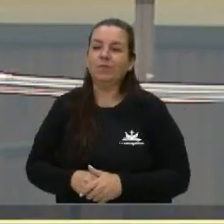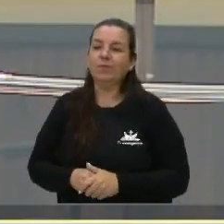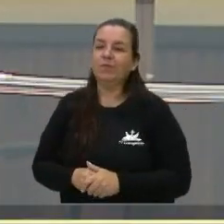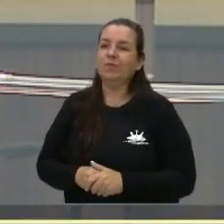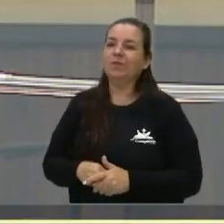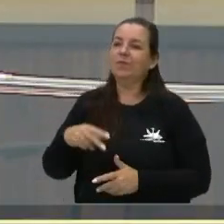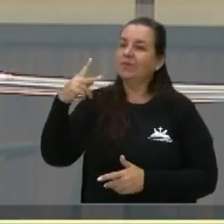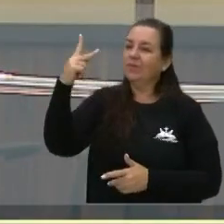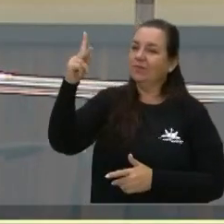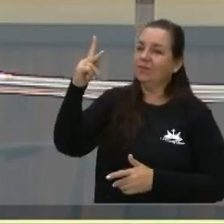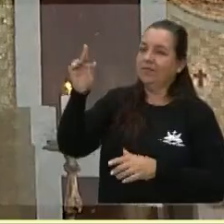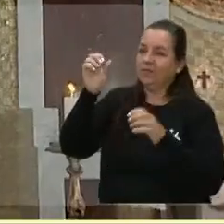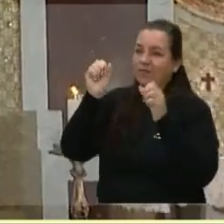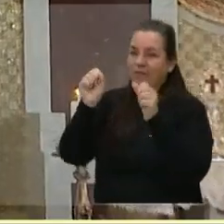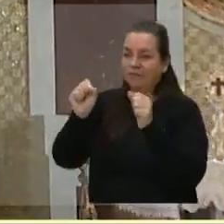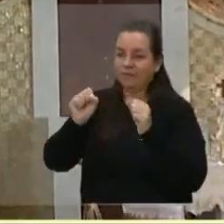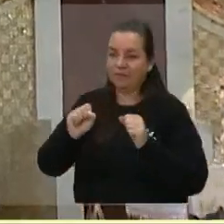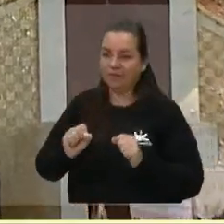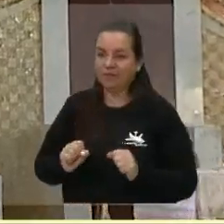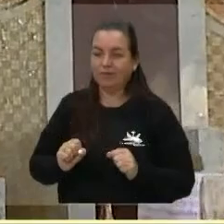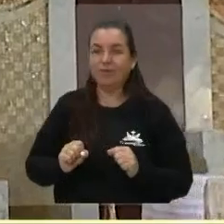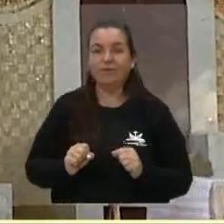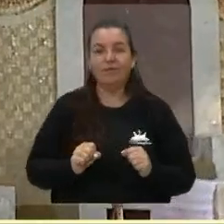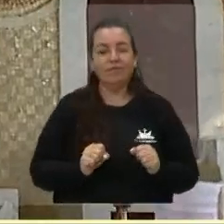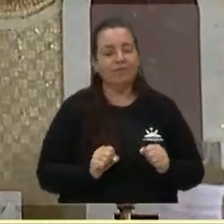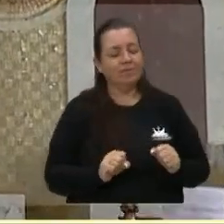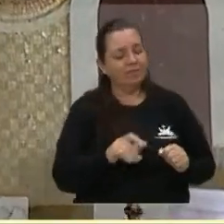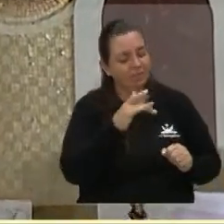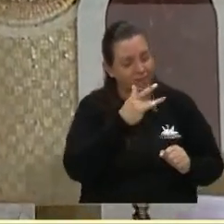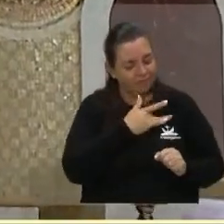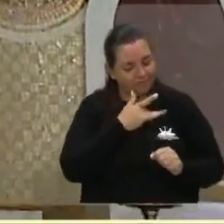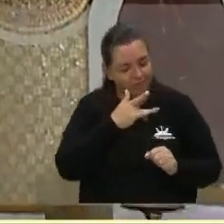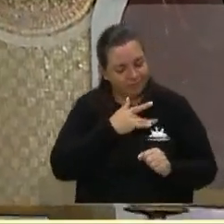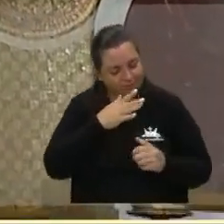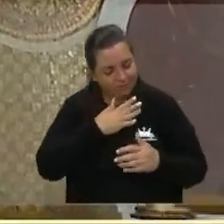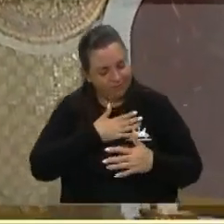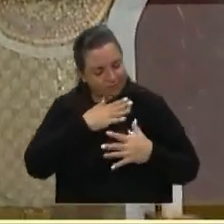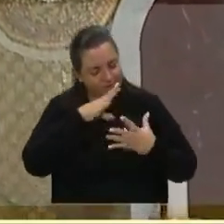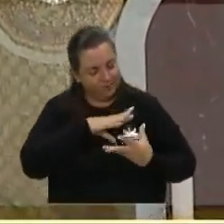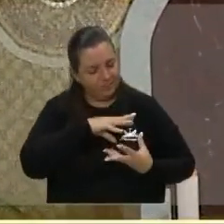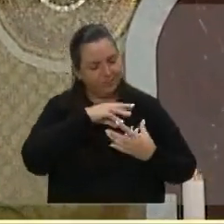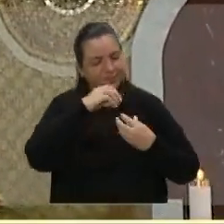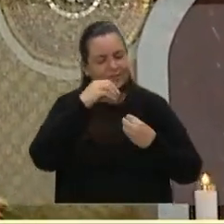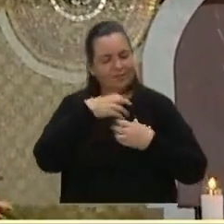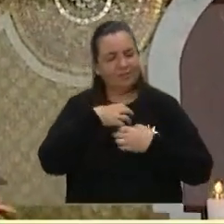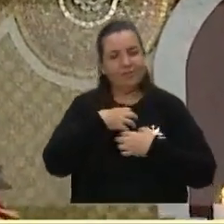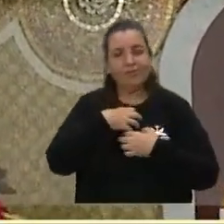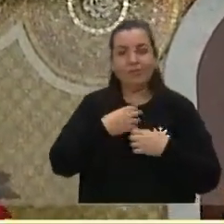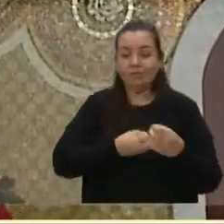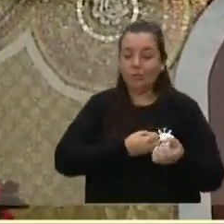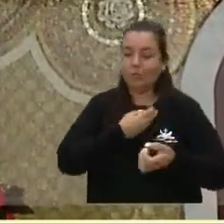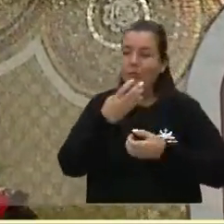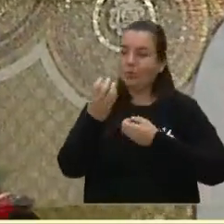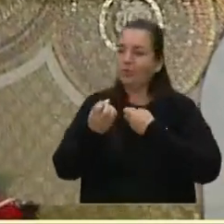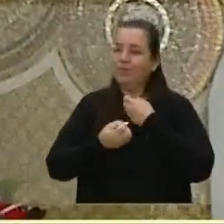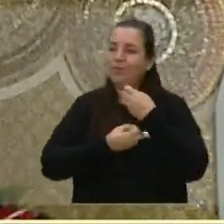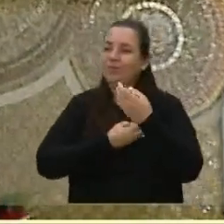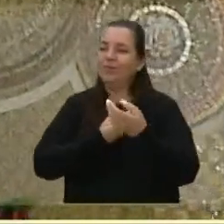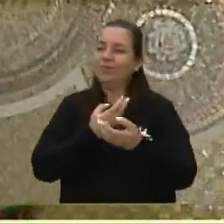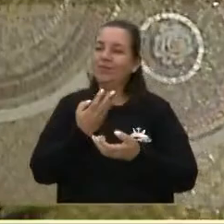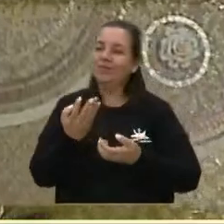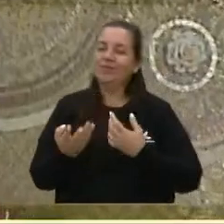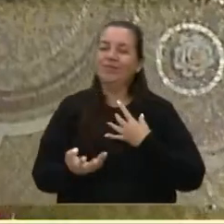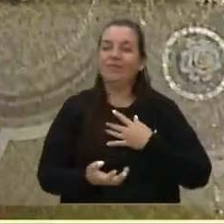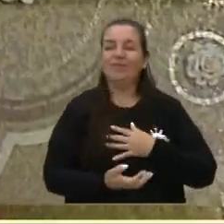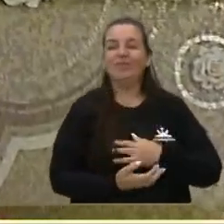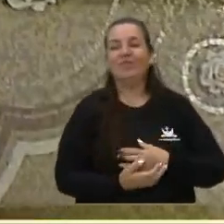poder. Com teu poder, toca meu ser, toca meu ser, fluir em